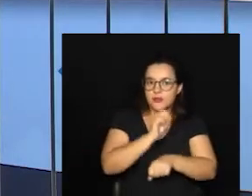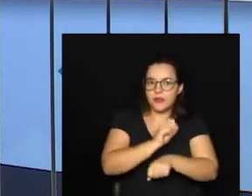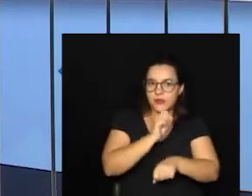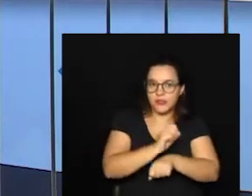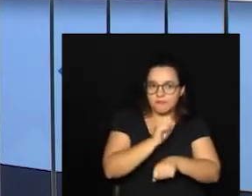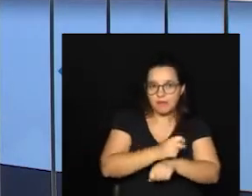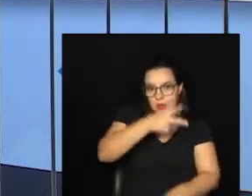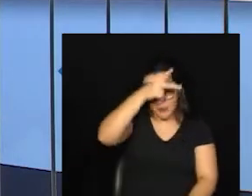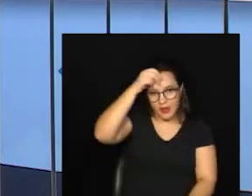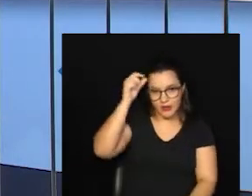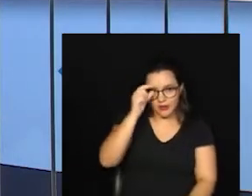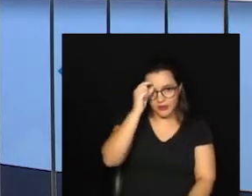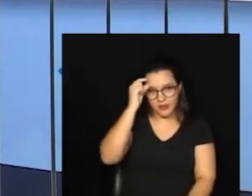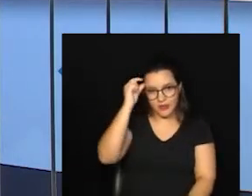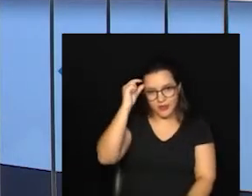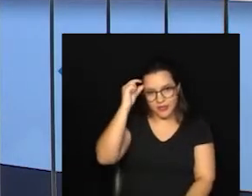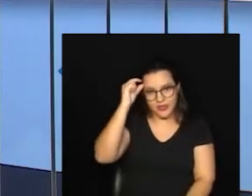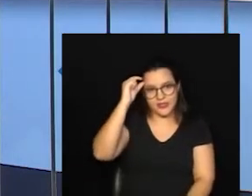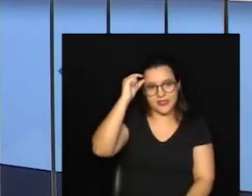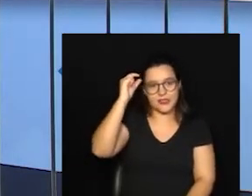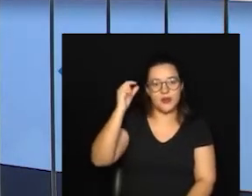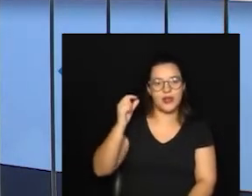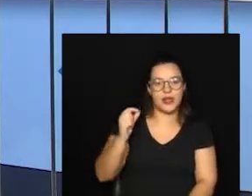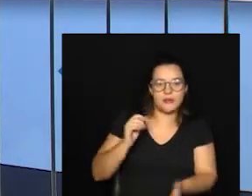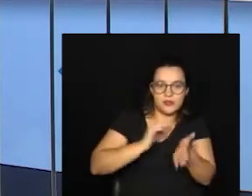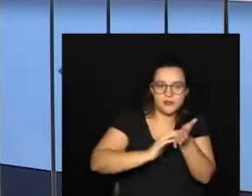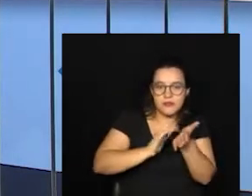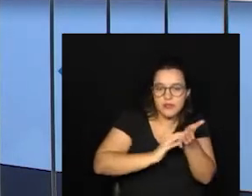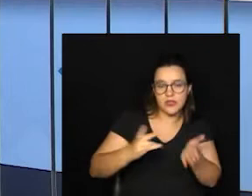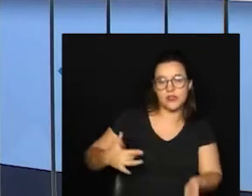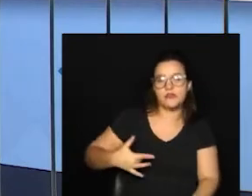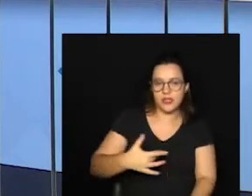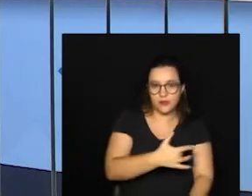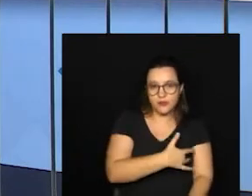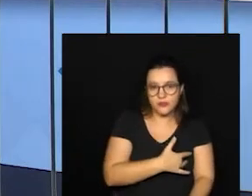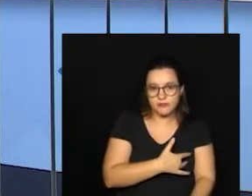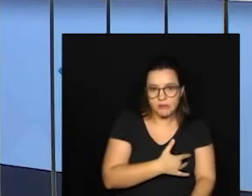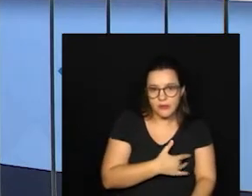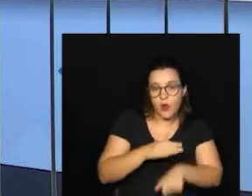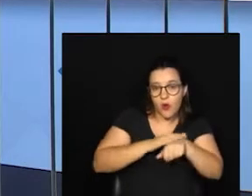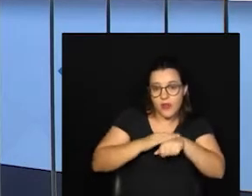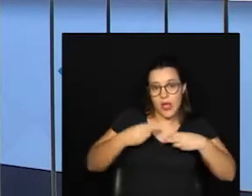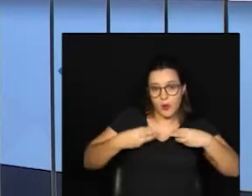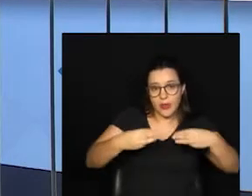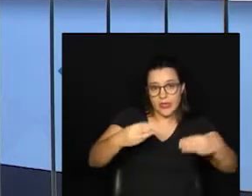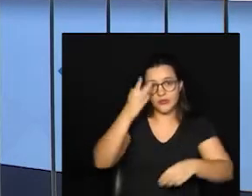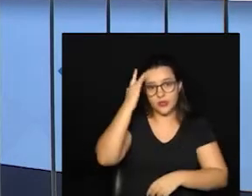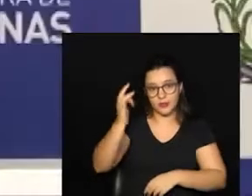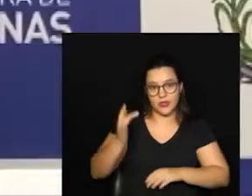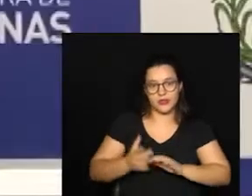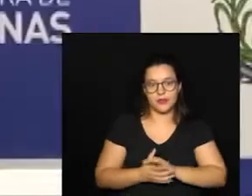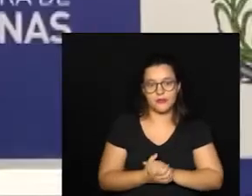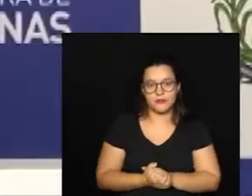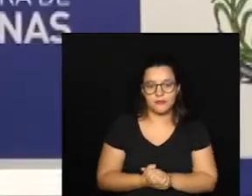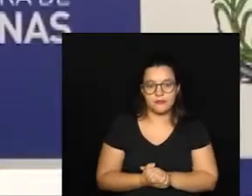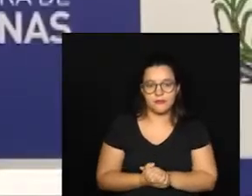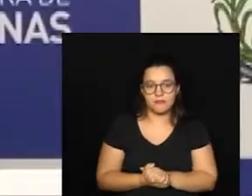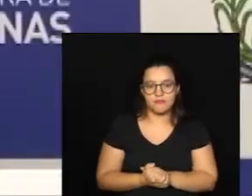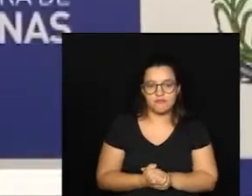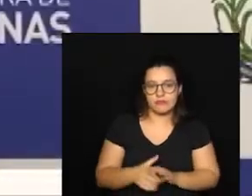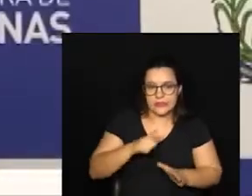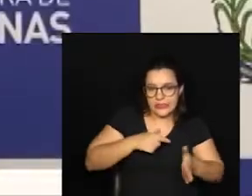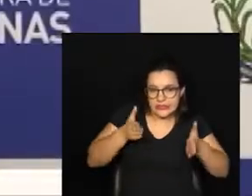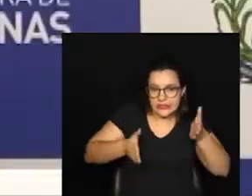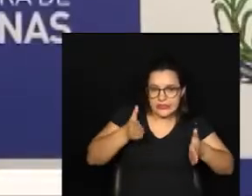Jonas Donizete e o secretário Carmino de Souza falou sobre isso nesta manhã. Os nossos